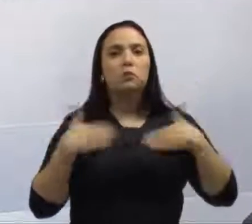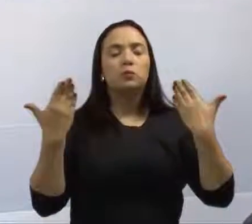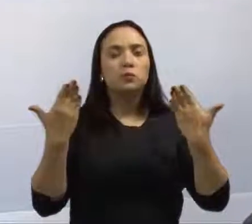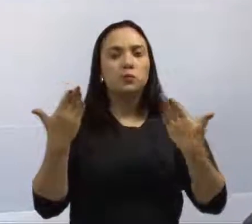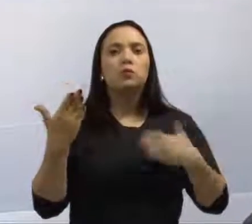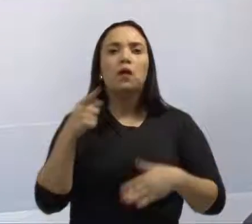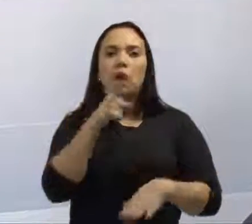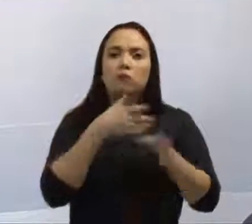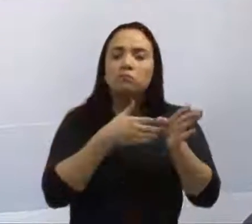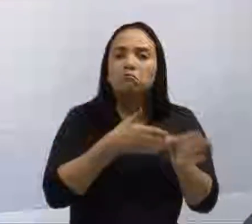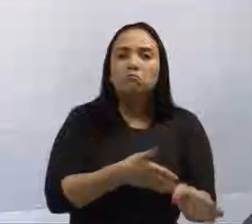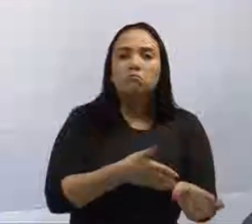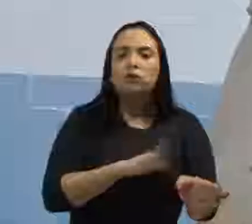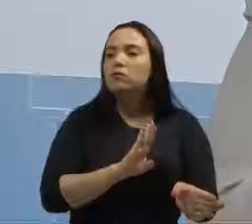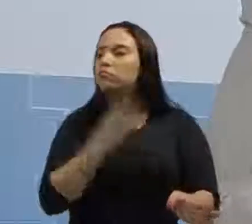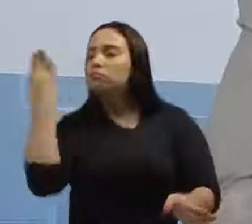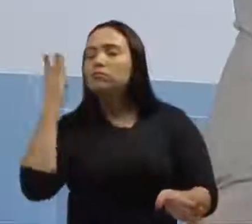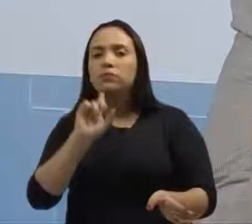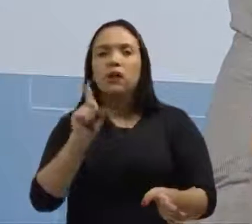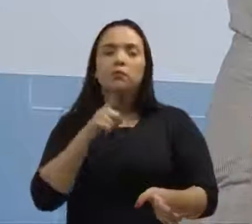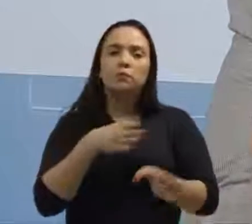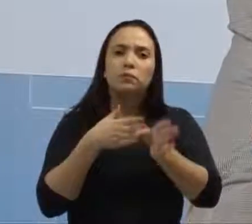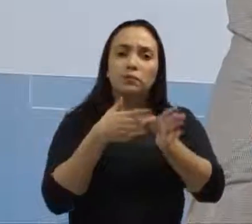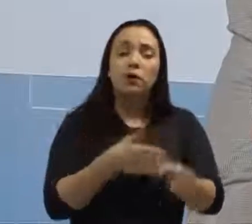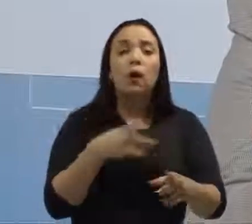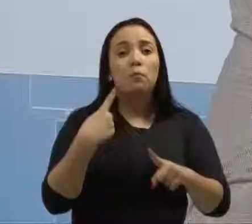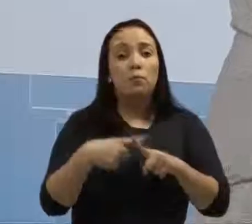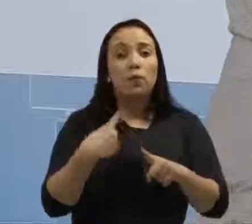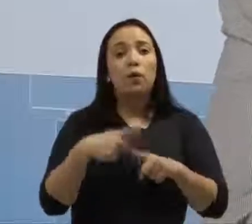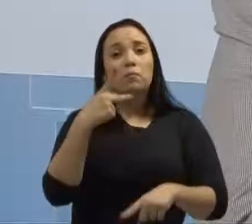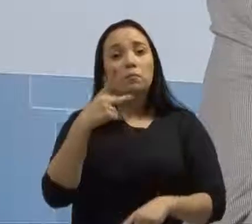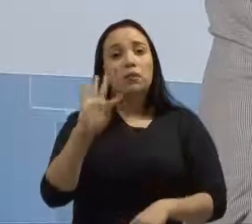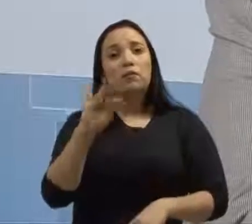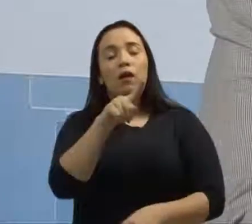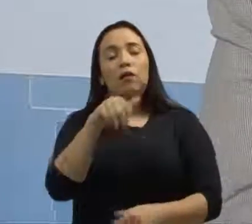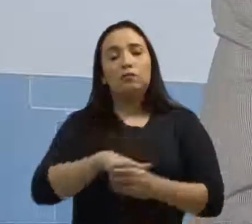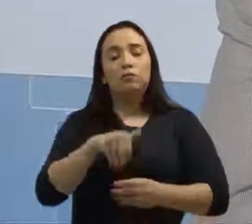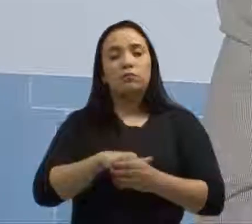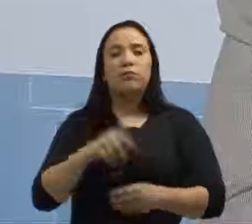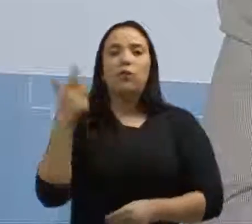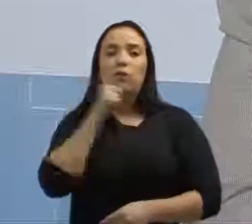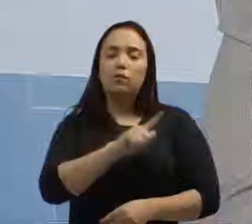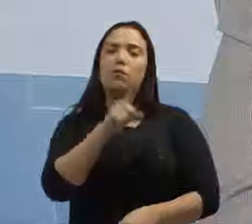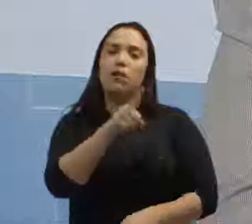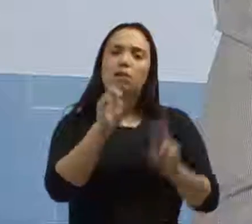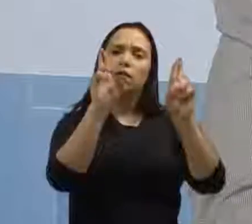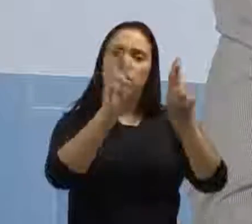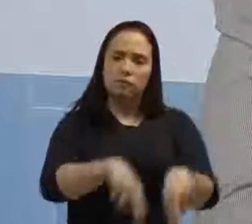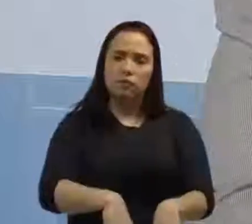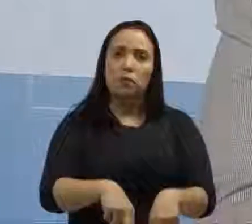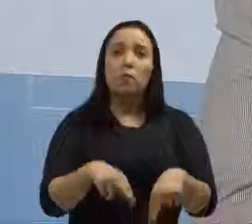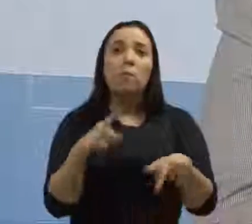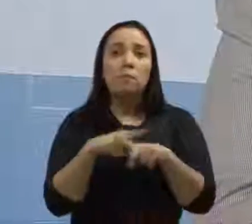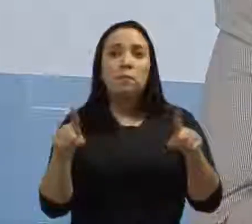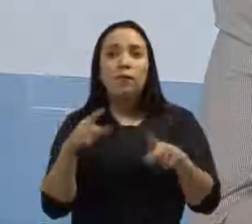esperava que ele fosse tão longe. Mas ele está certo. Está certo, né, Luiz? Está certo. Ele foi eleito pelo PT, então ele está certo. Ele está correto. Agora, o que eu estou